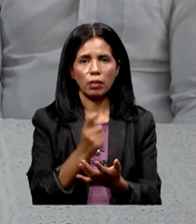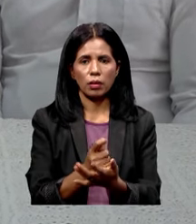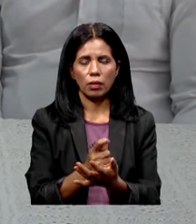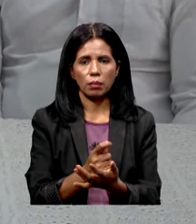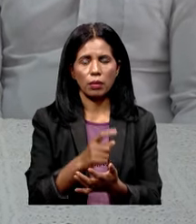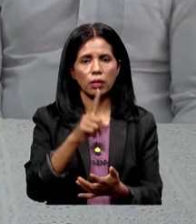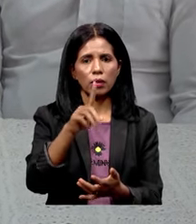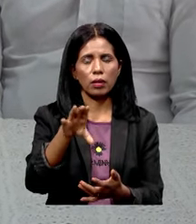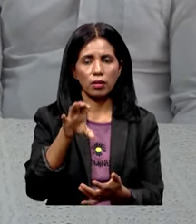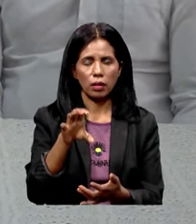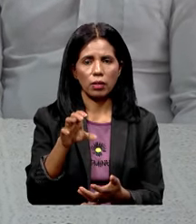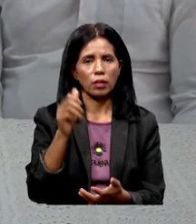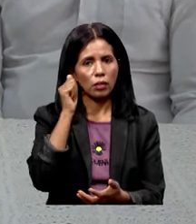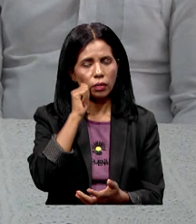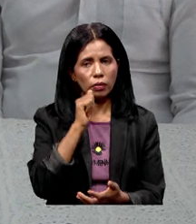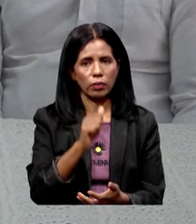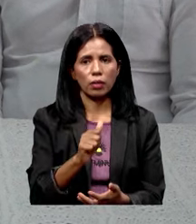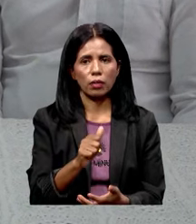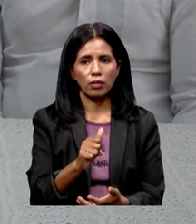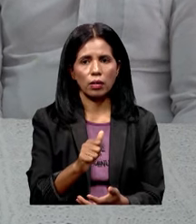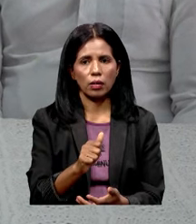2.106 feto